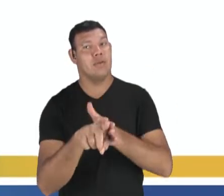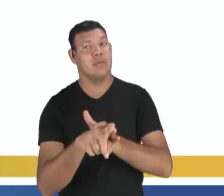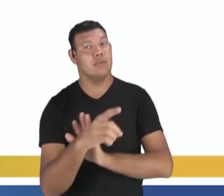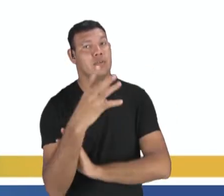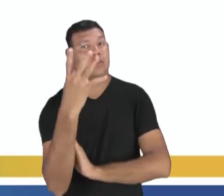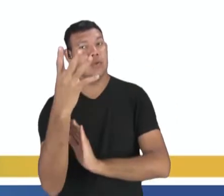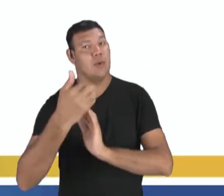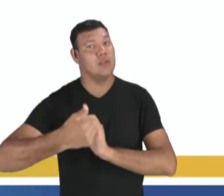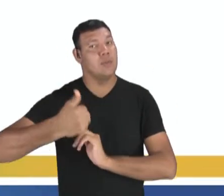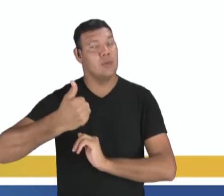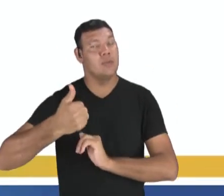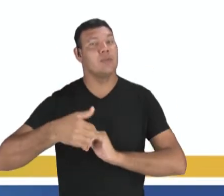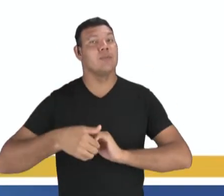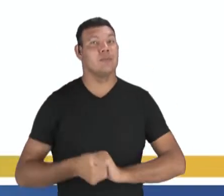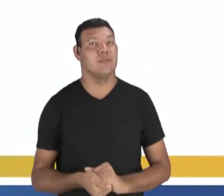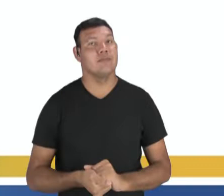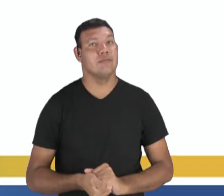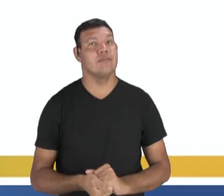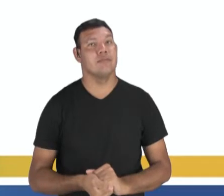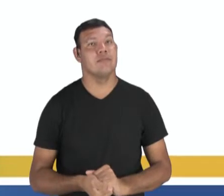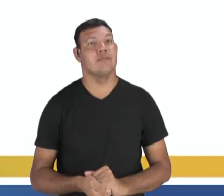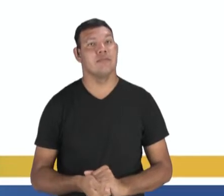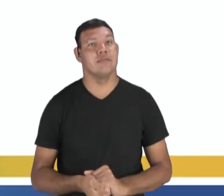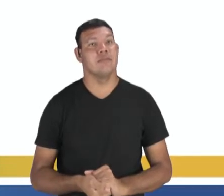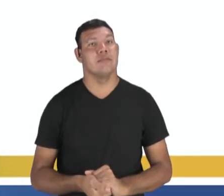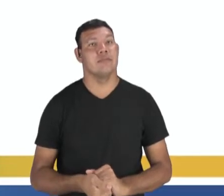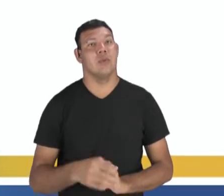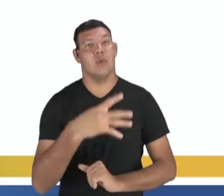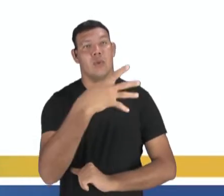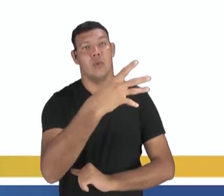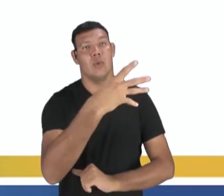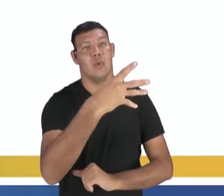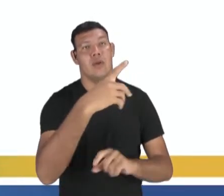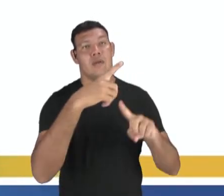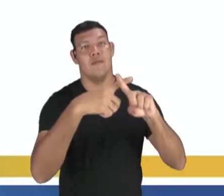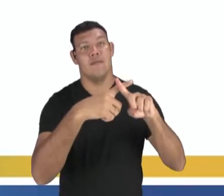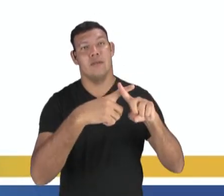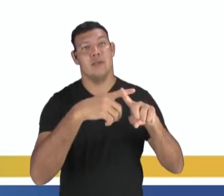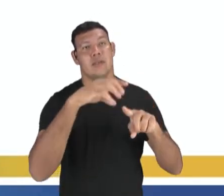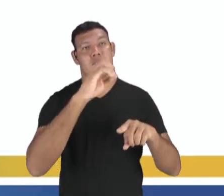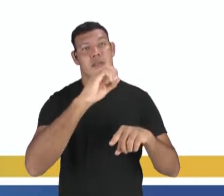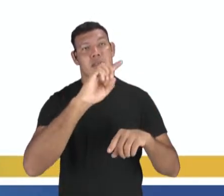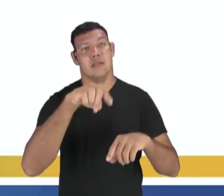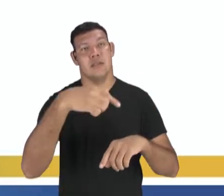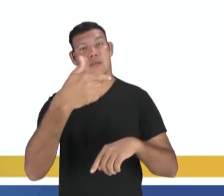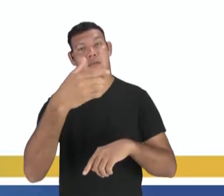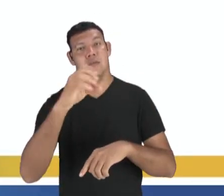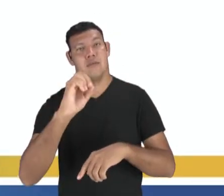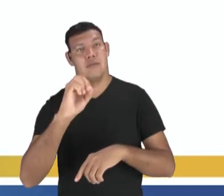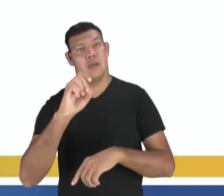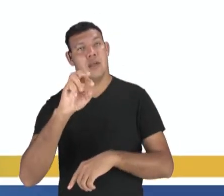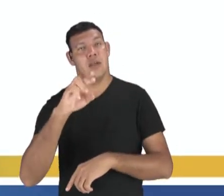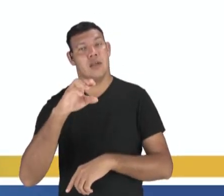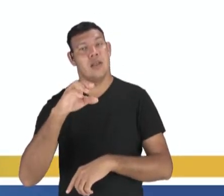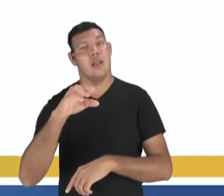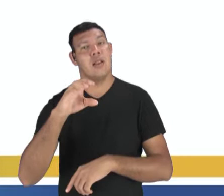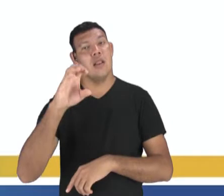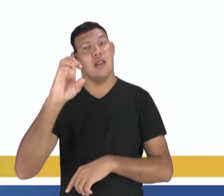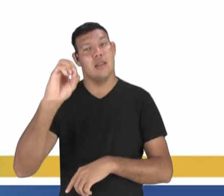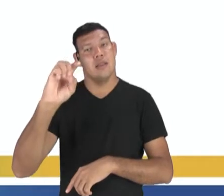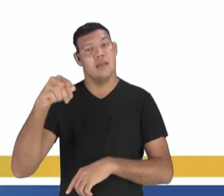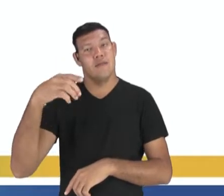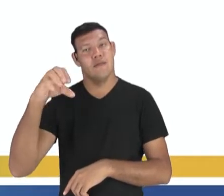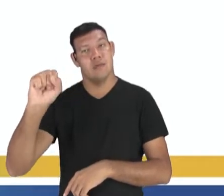resposta com probabilidade de quatro vezes 0,500 que é igual a